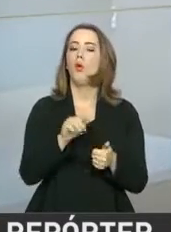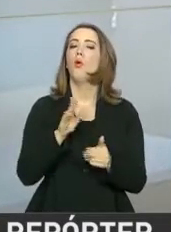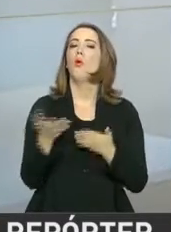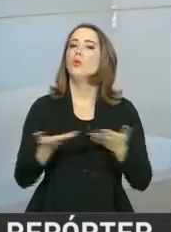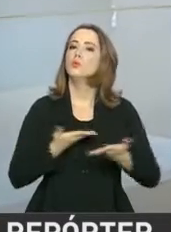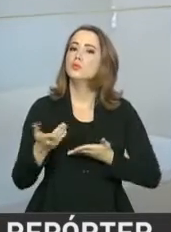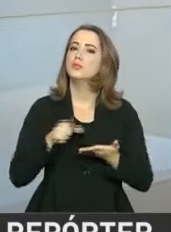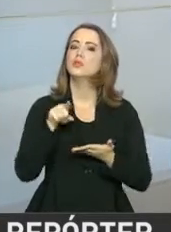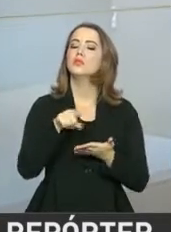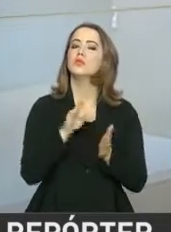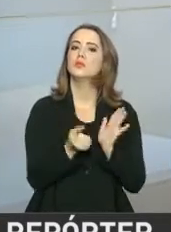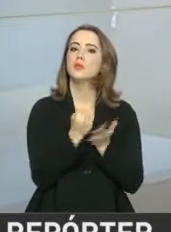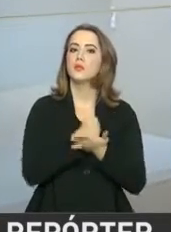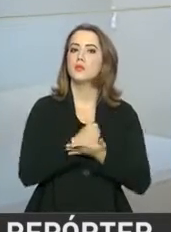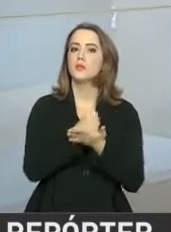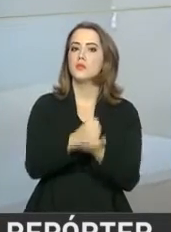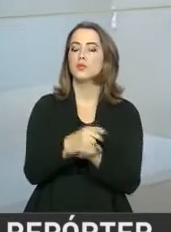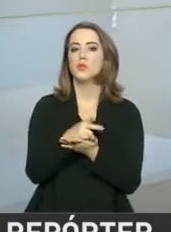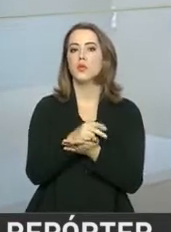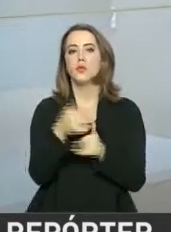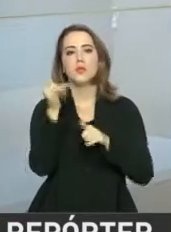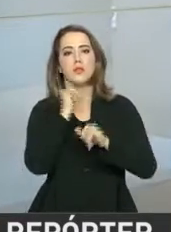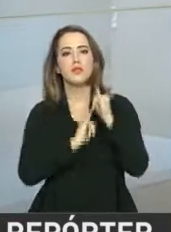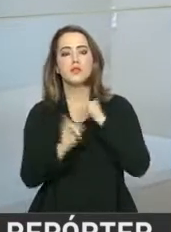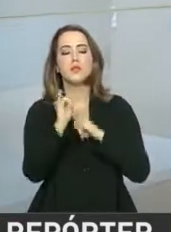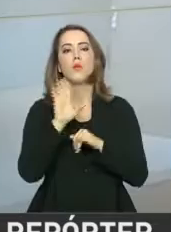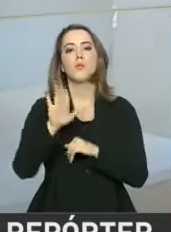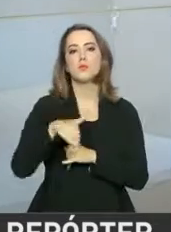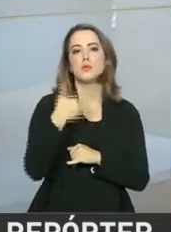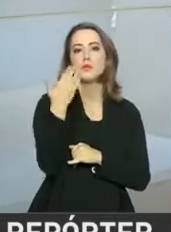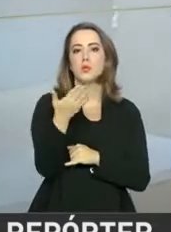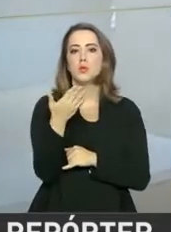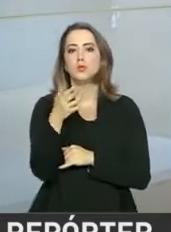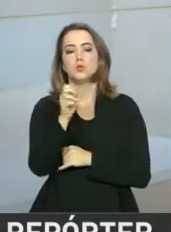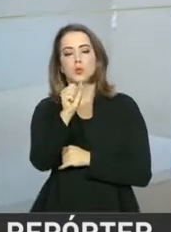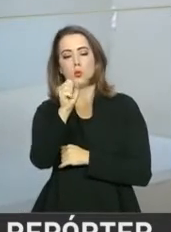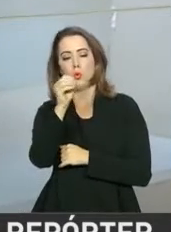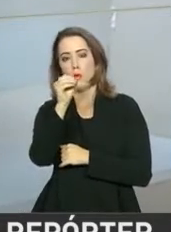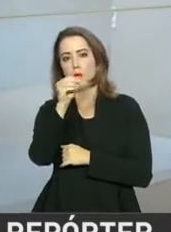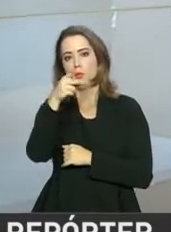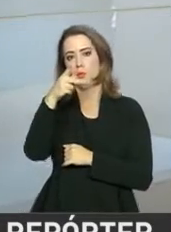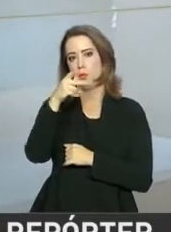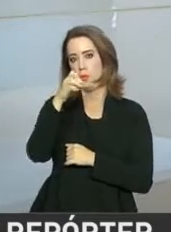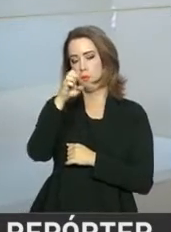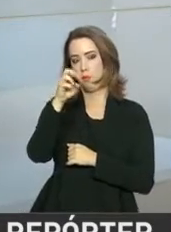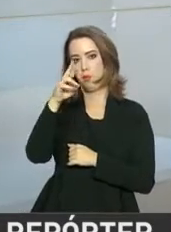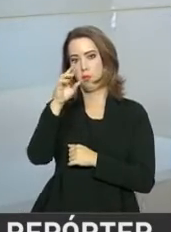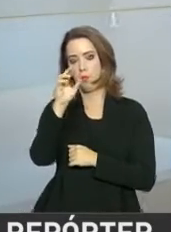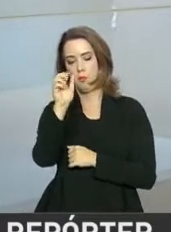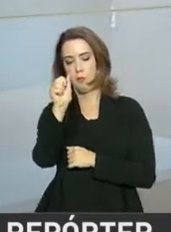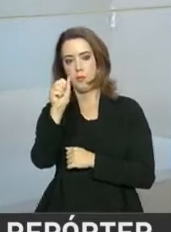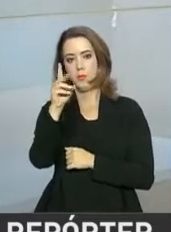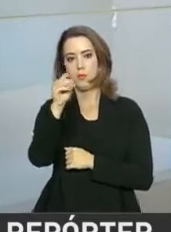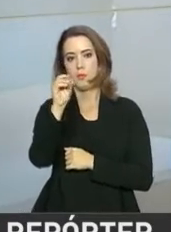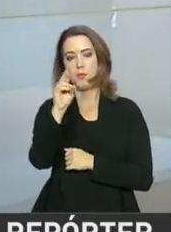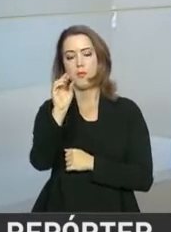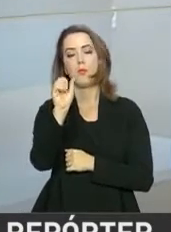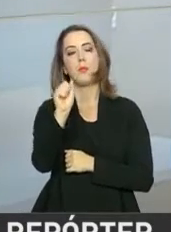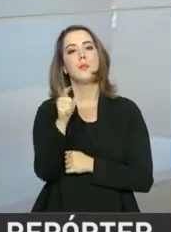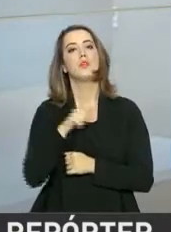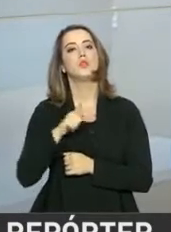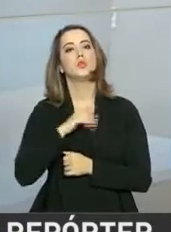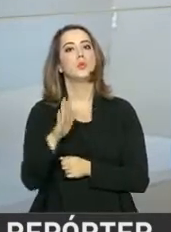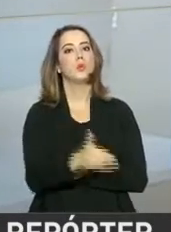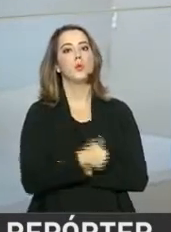Telecomunicações, oferece informações sobre qual operadora tem o melhor sinal de telefone e internet móveis na região do